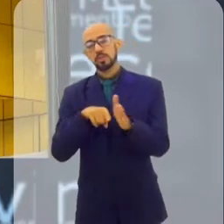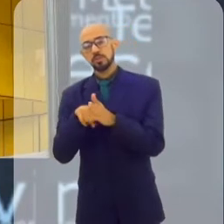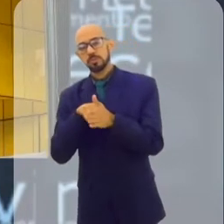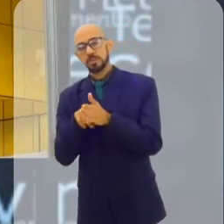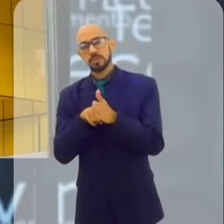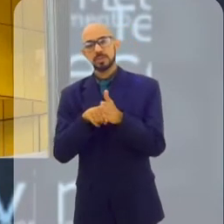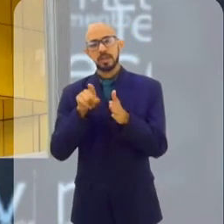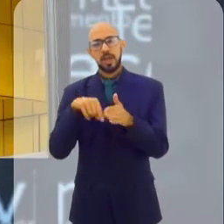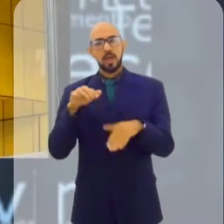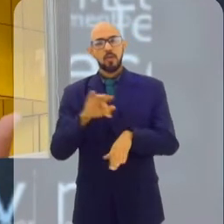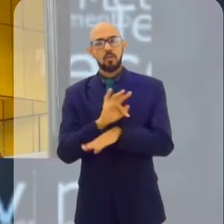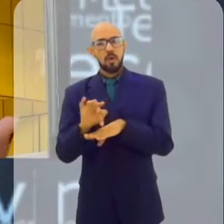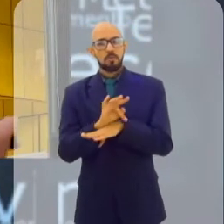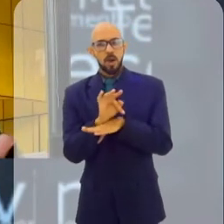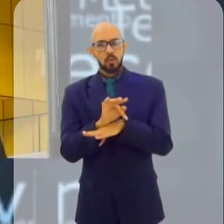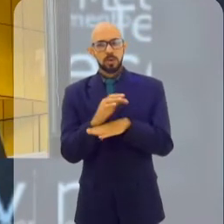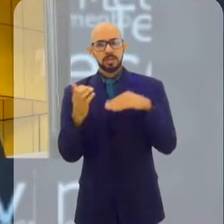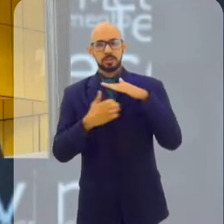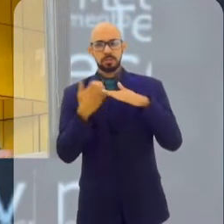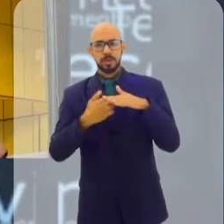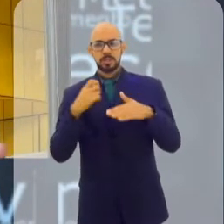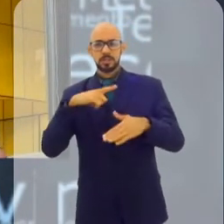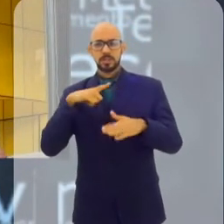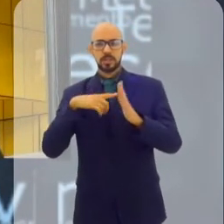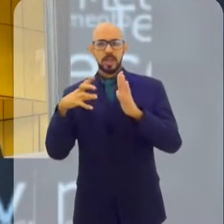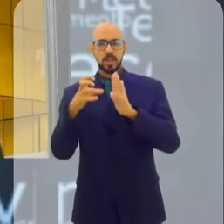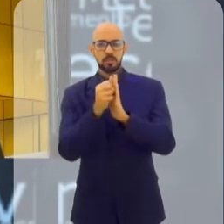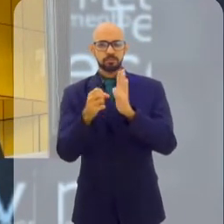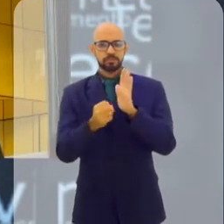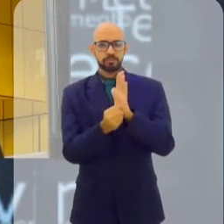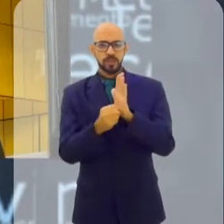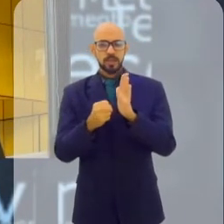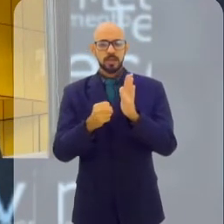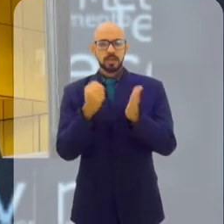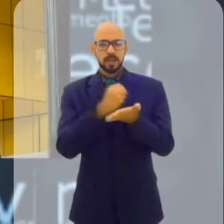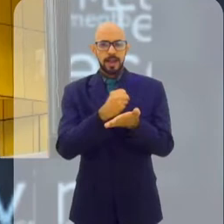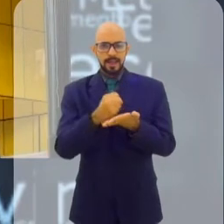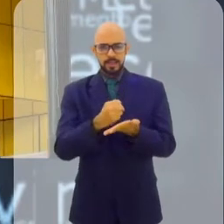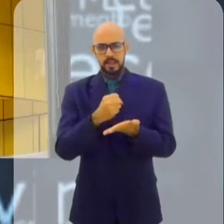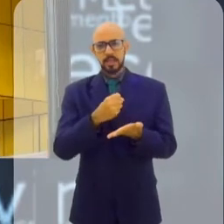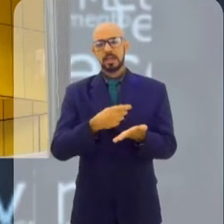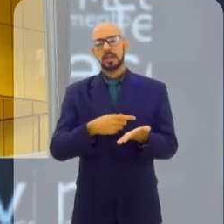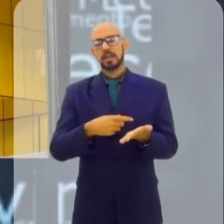aquelas empresas que têm o registro no CLT, né,